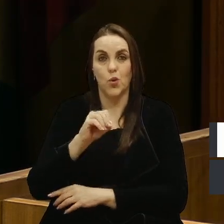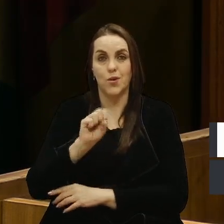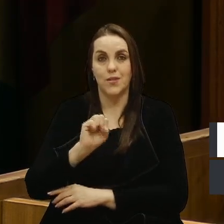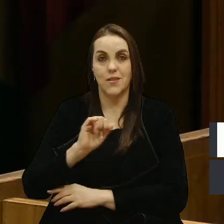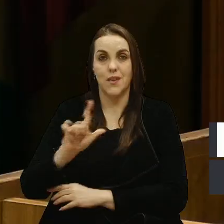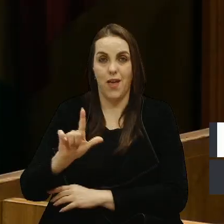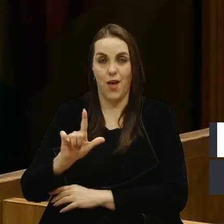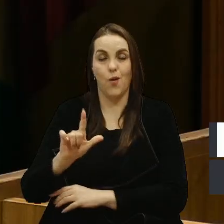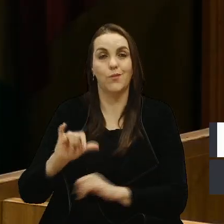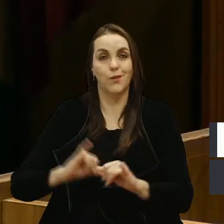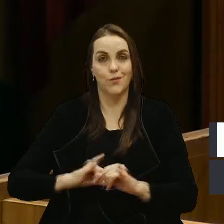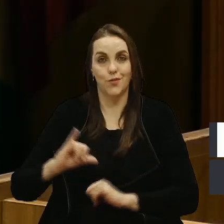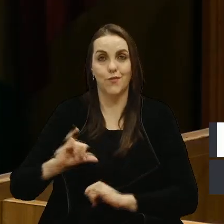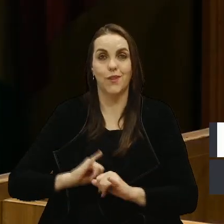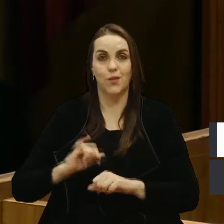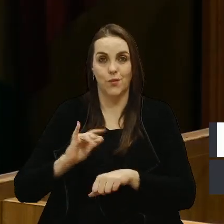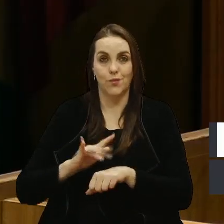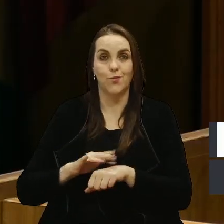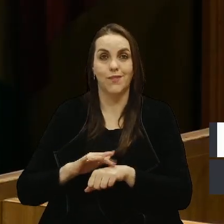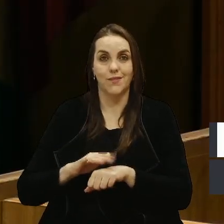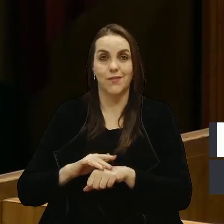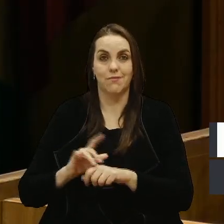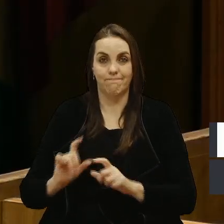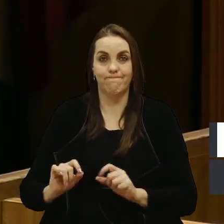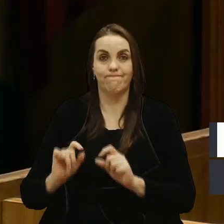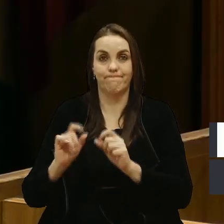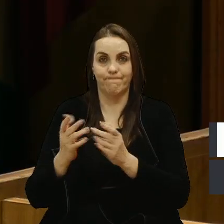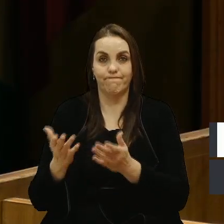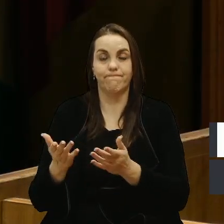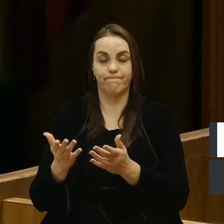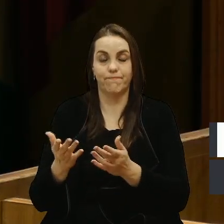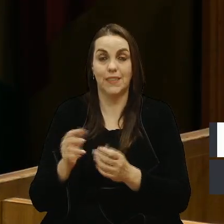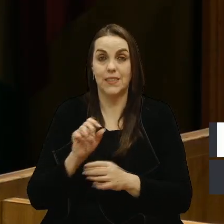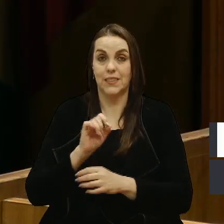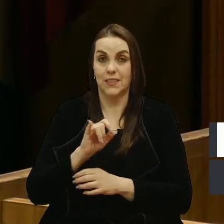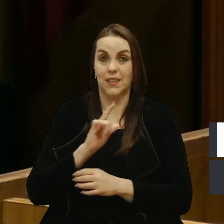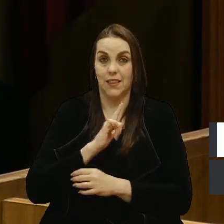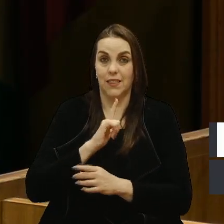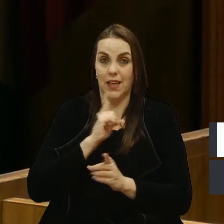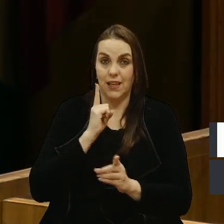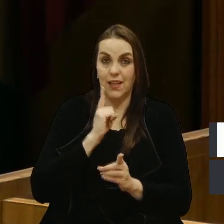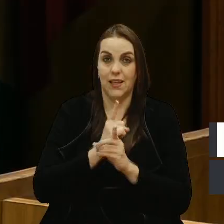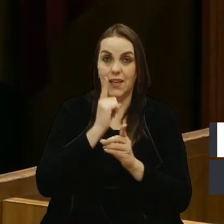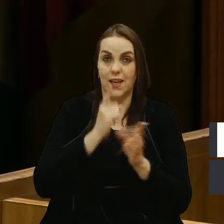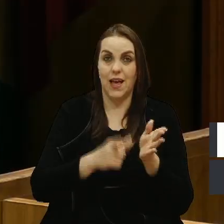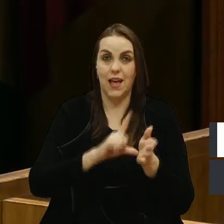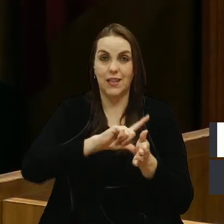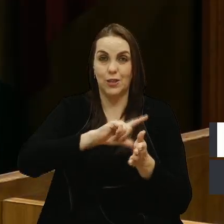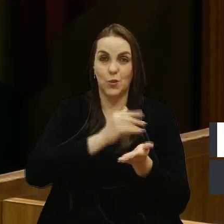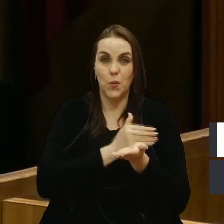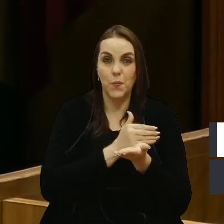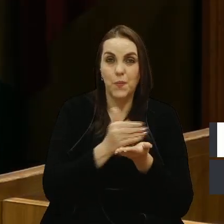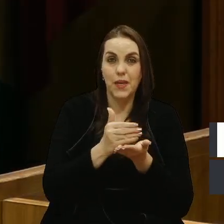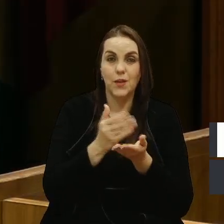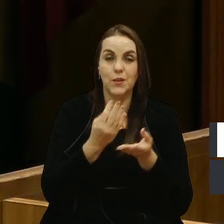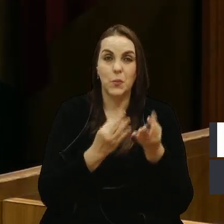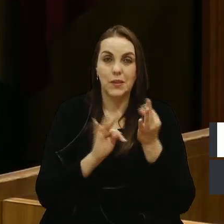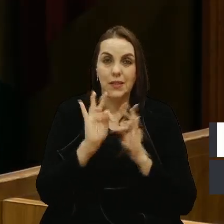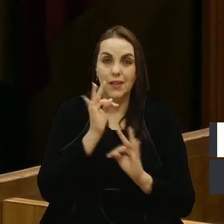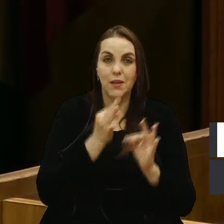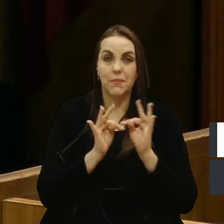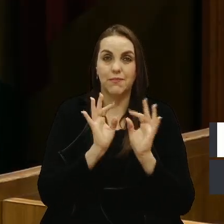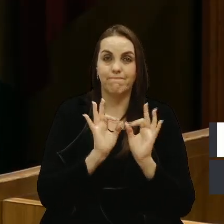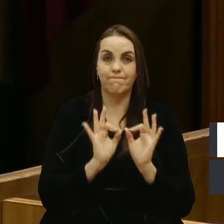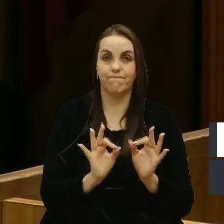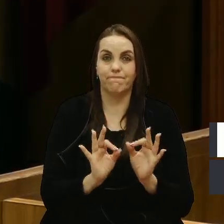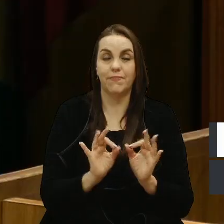enfermidade. Enfermidade essa que, se for, como a gente sabe, aí, identificado logo no início e dado o tratamento devido,